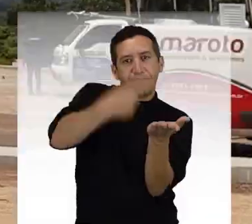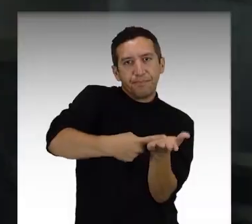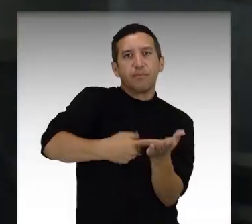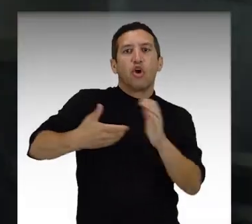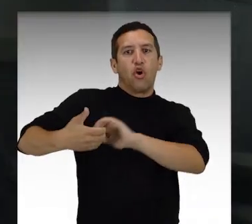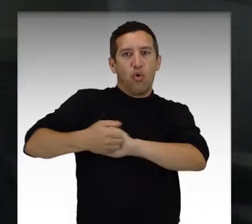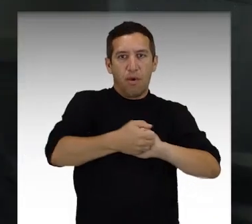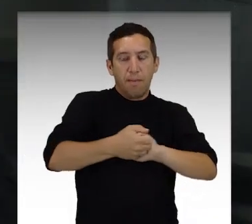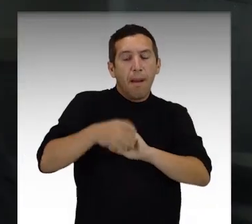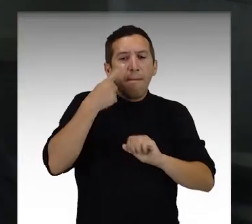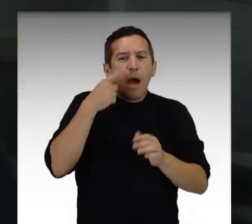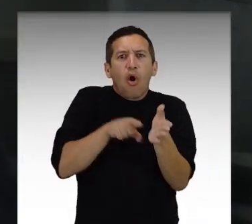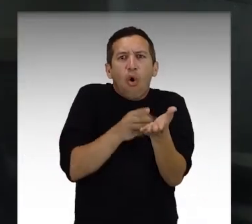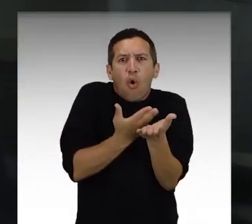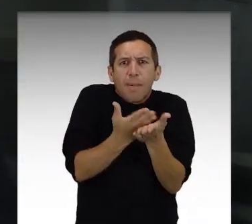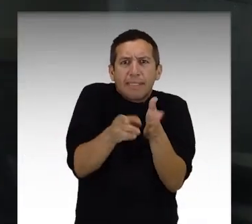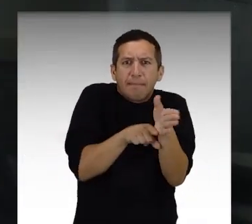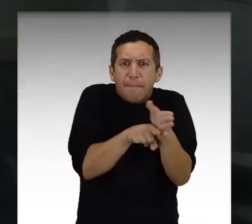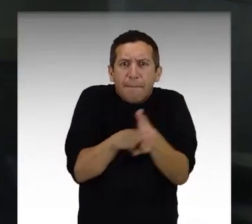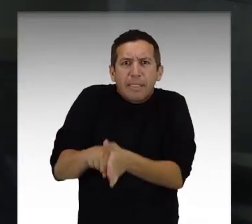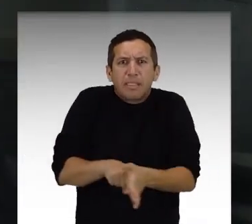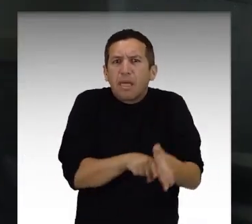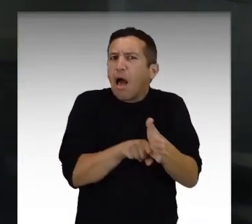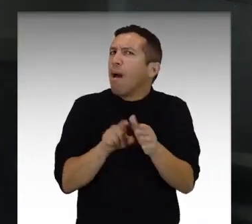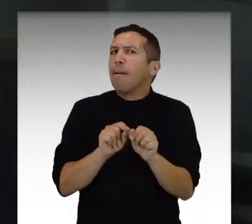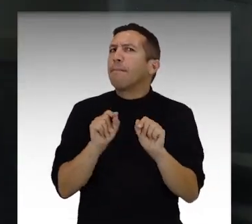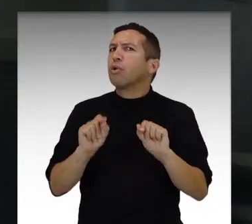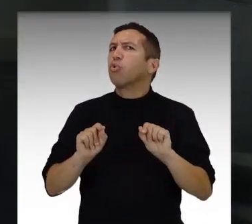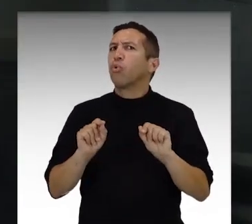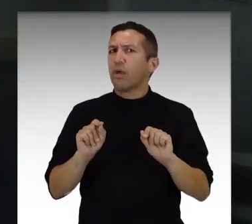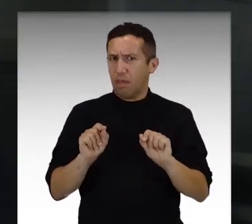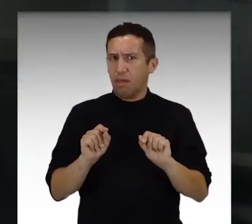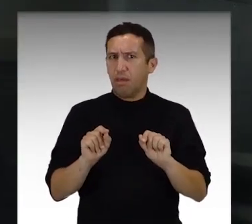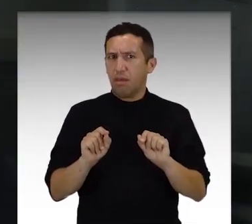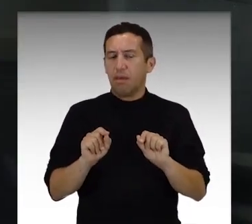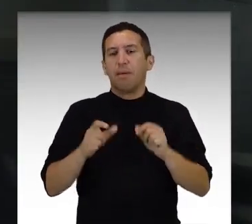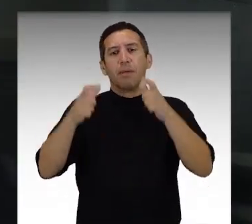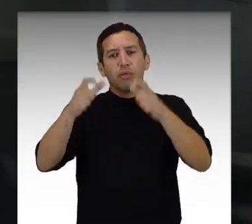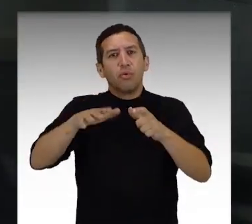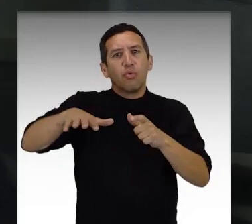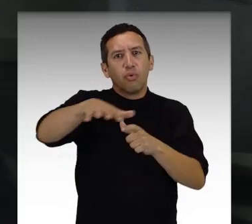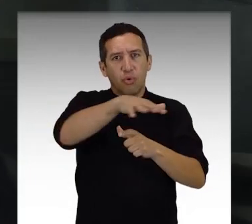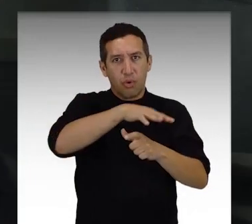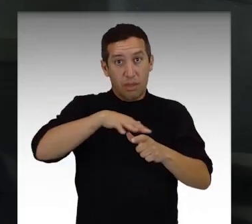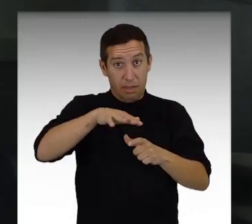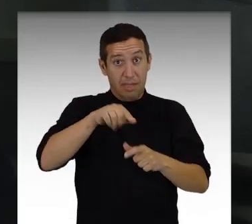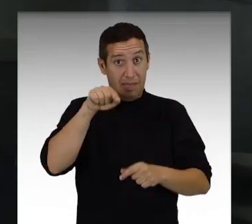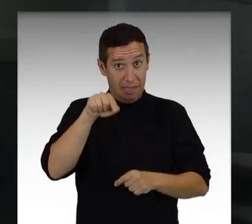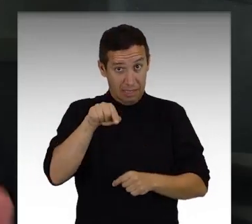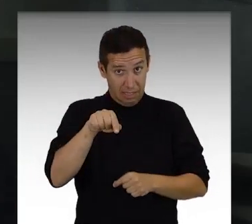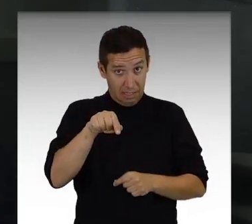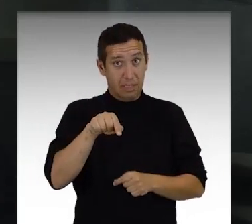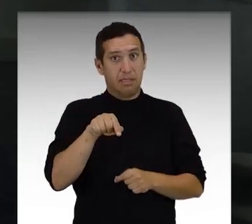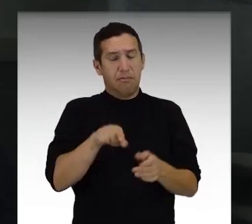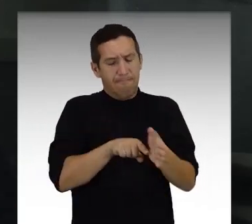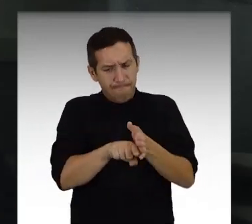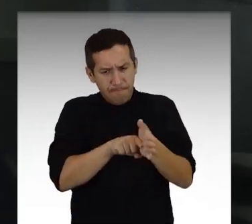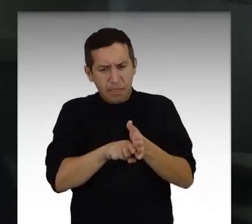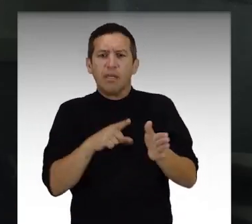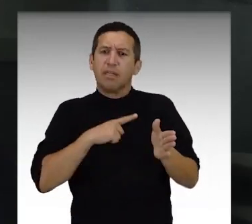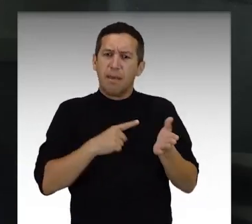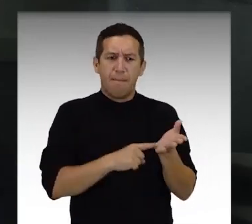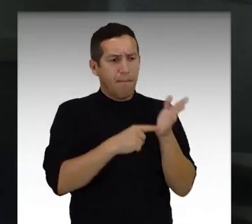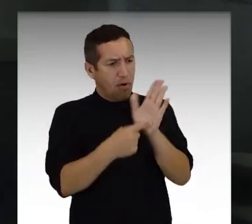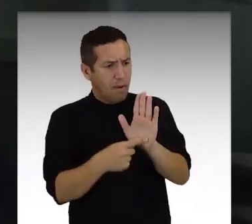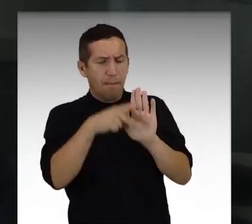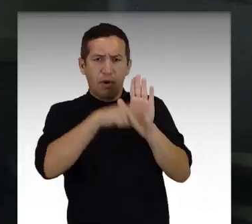ao turista. Fizemos um termo de cooperação com o FMG para fazer um diagnóstico do que seria necessário para